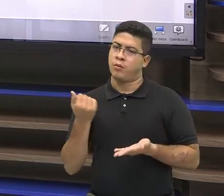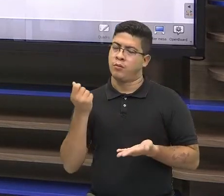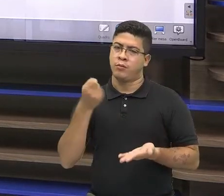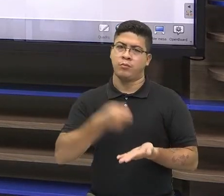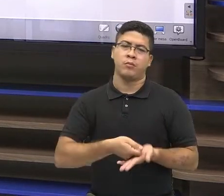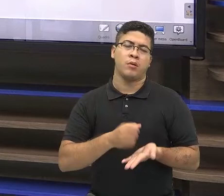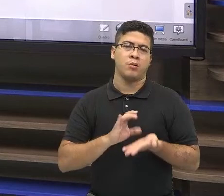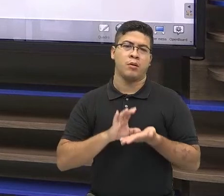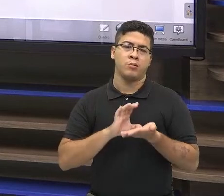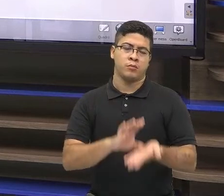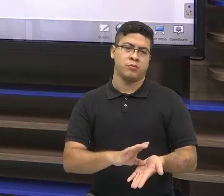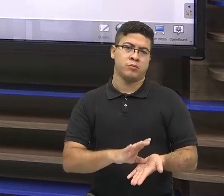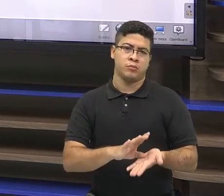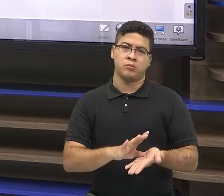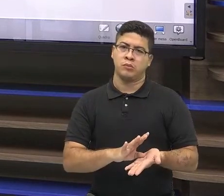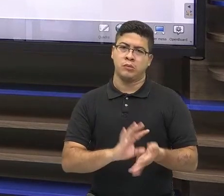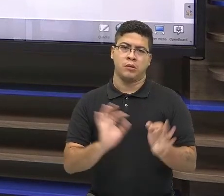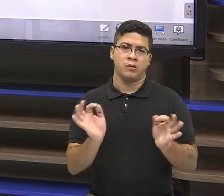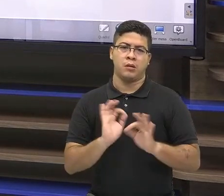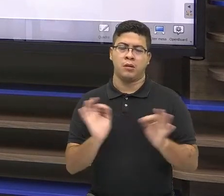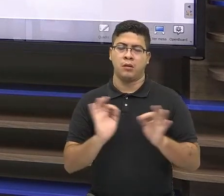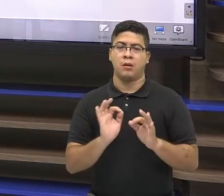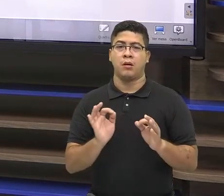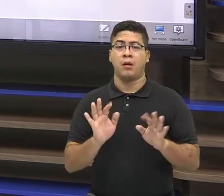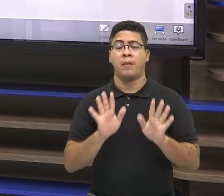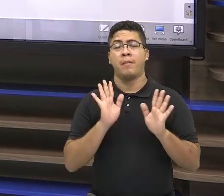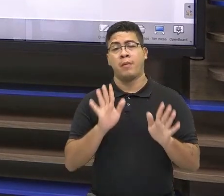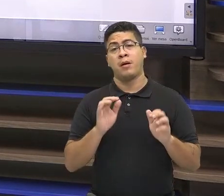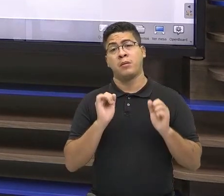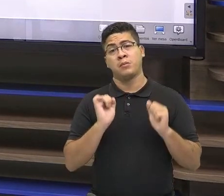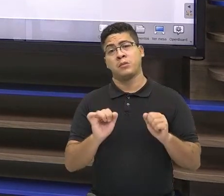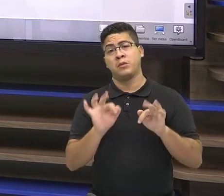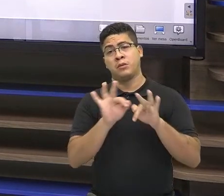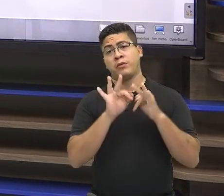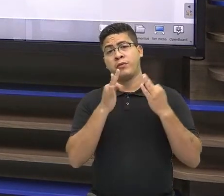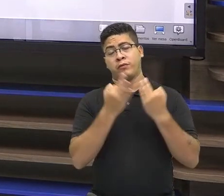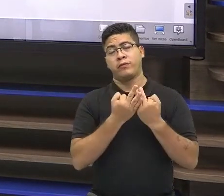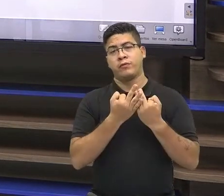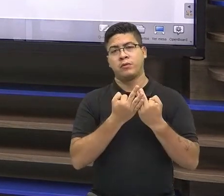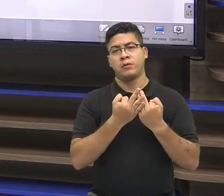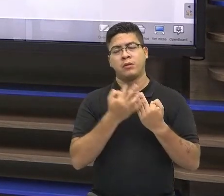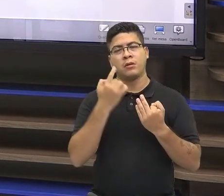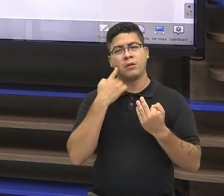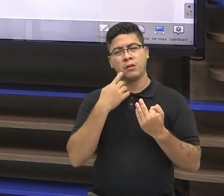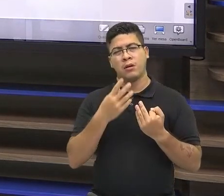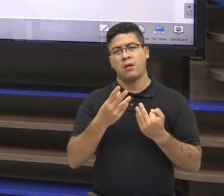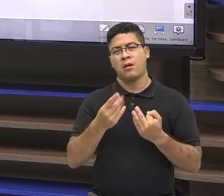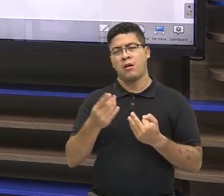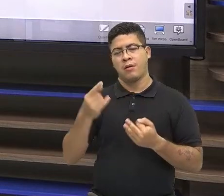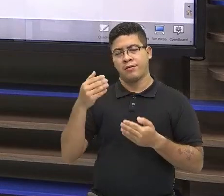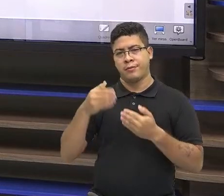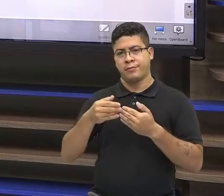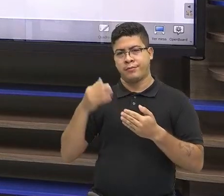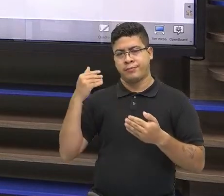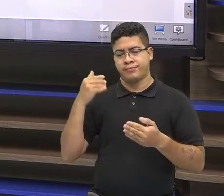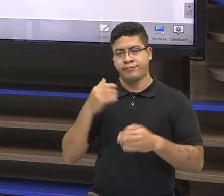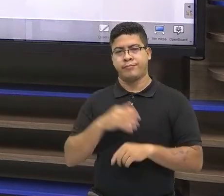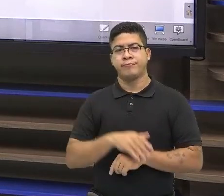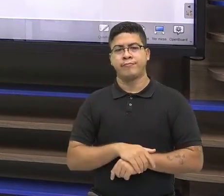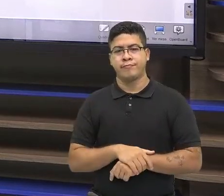ser aqueles que a família, né, já tinha muitos dotes.